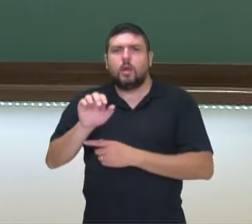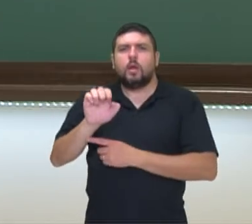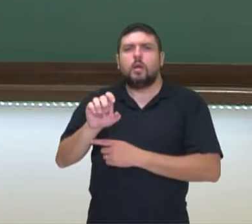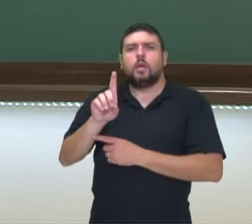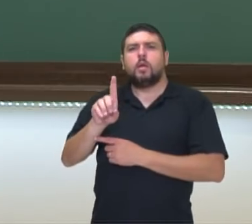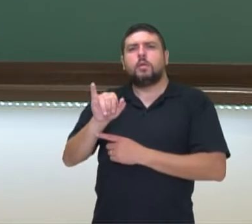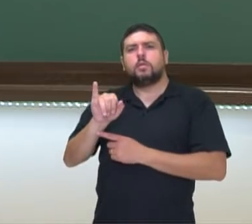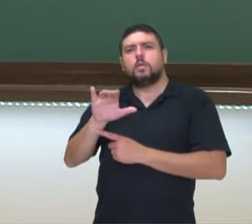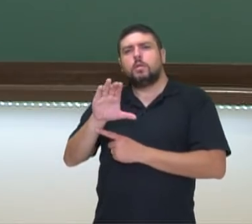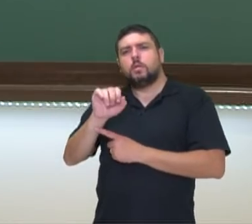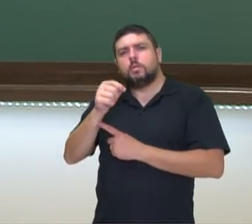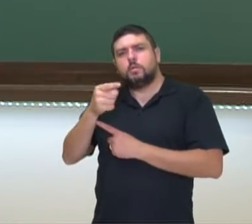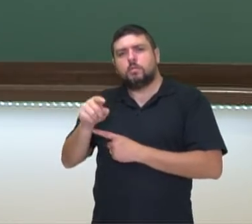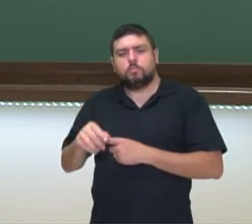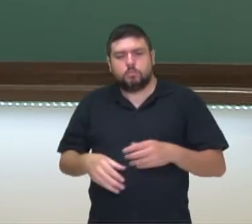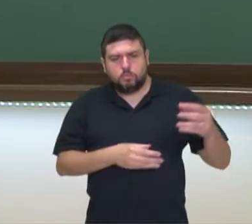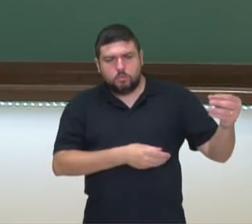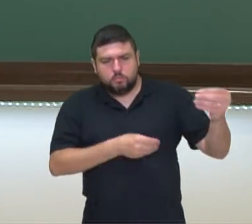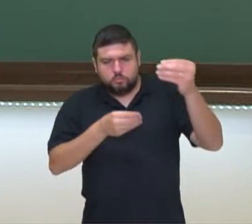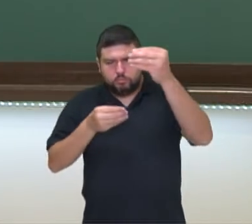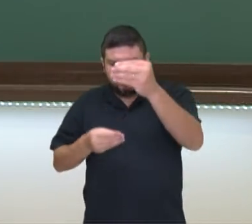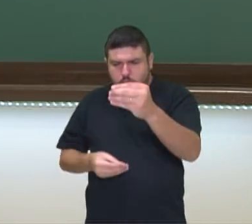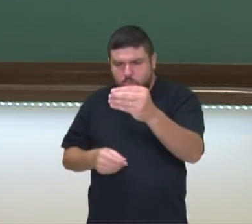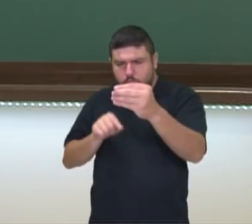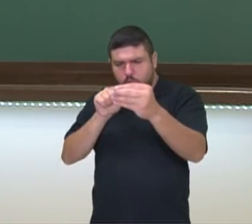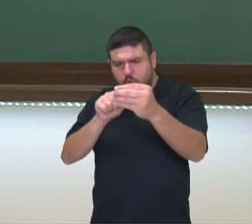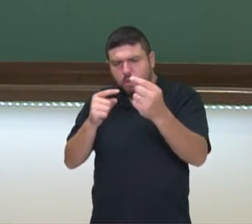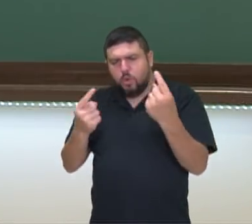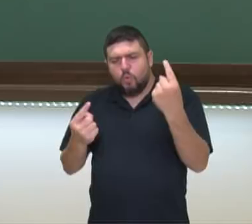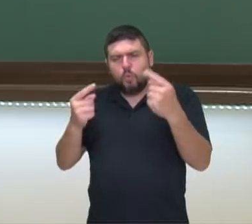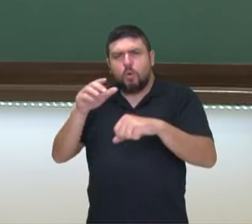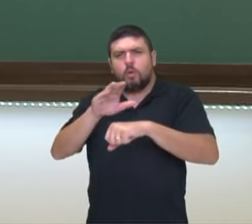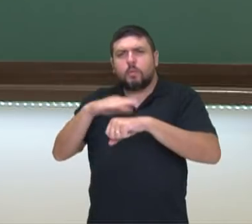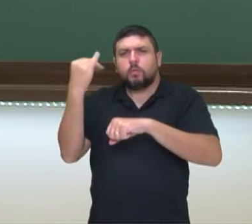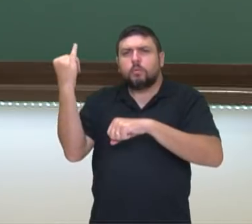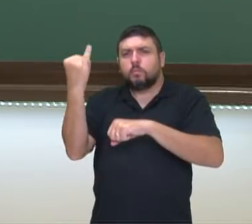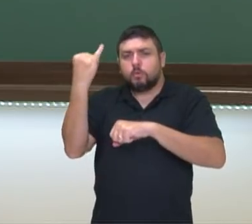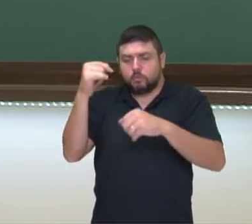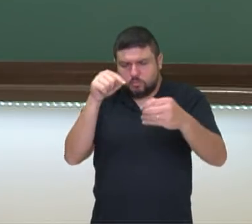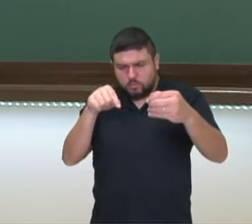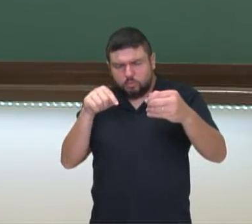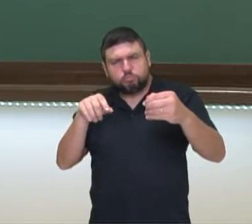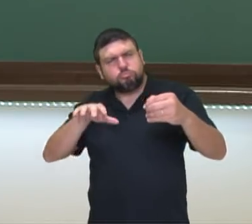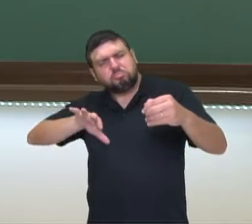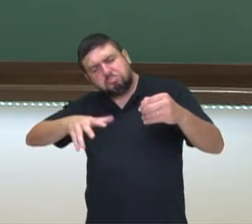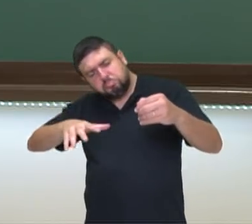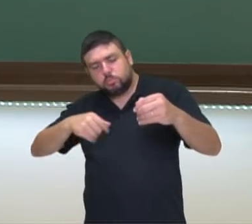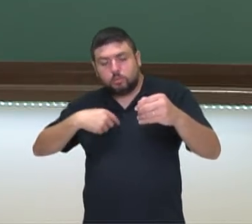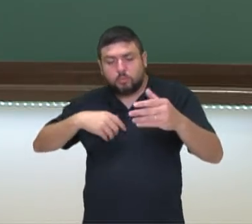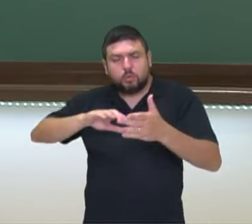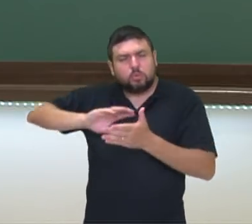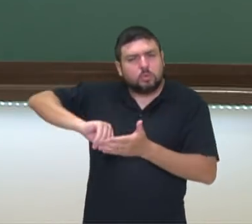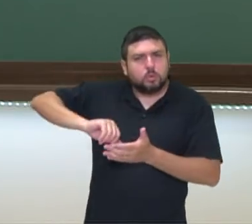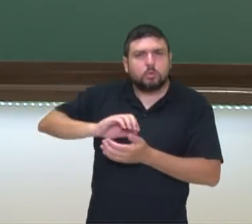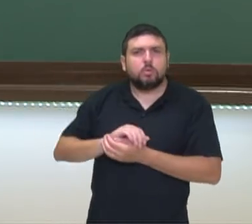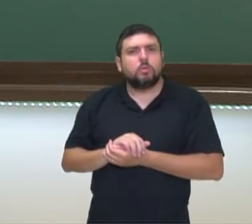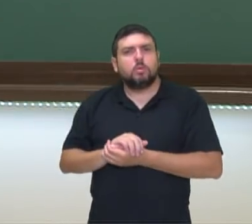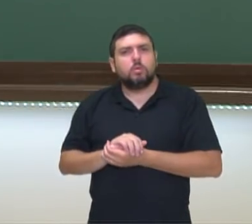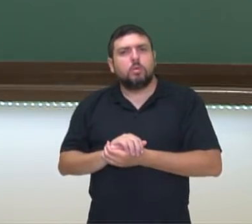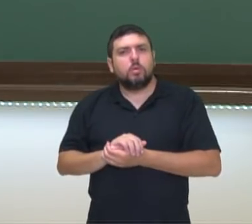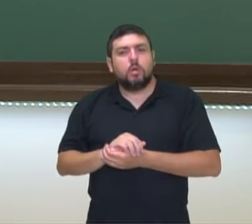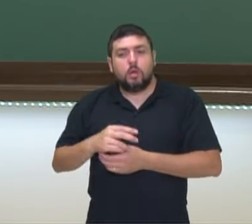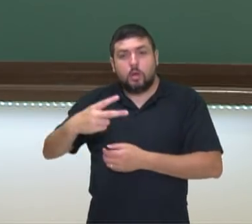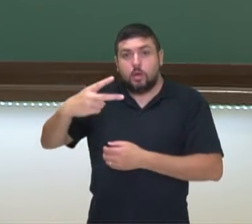qual acontecimento é mais importante, despreza aqueles que são menos importantes e faz uma